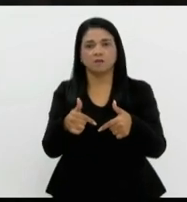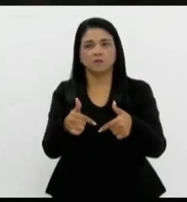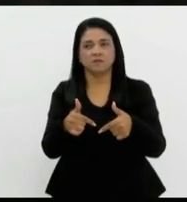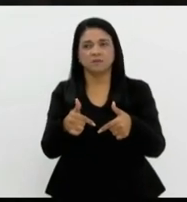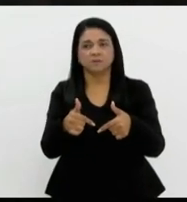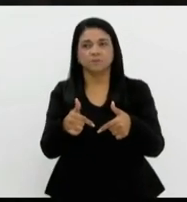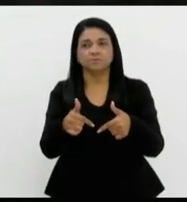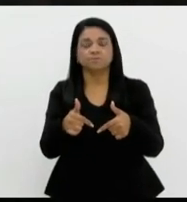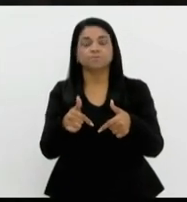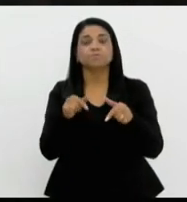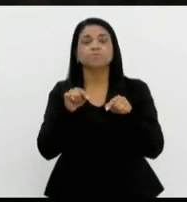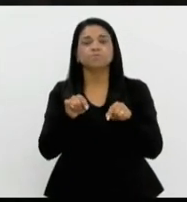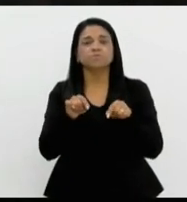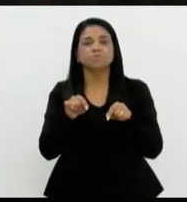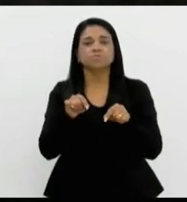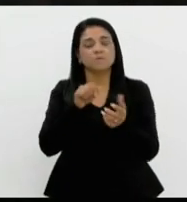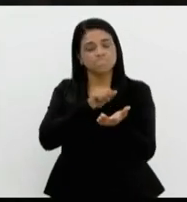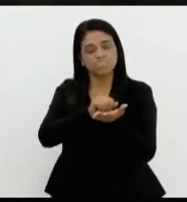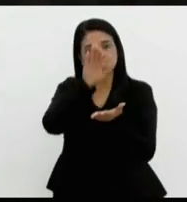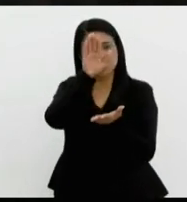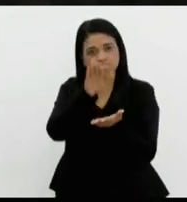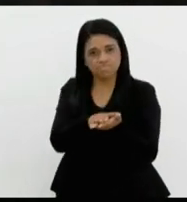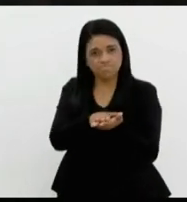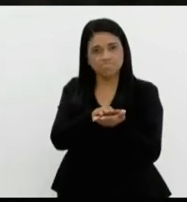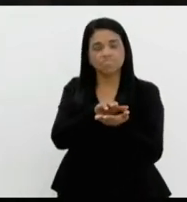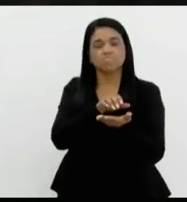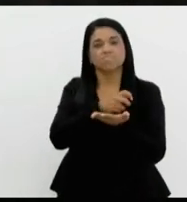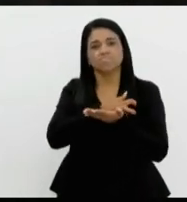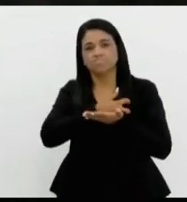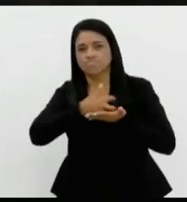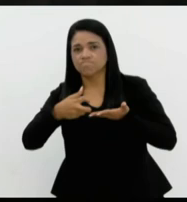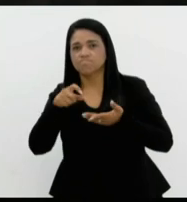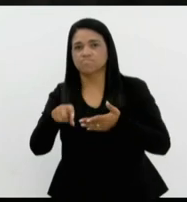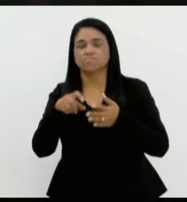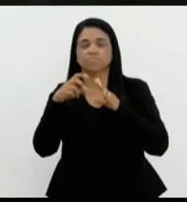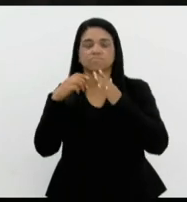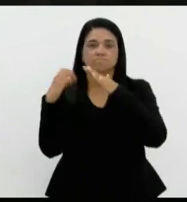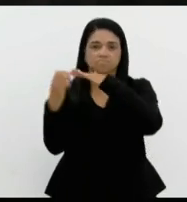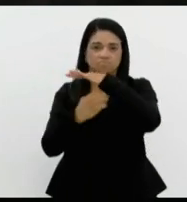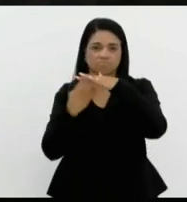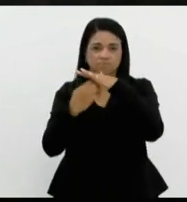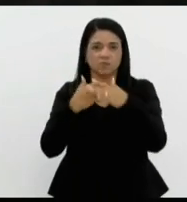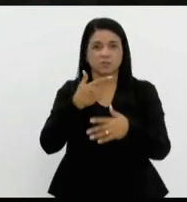com relação à penalização dessas concessionárias desde